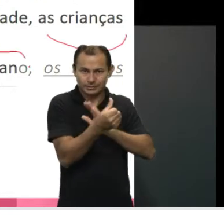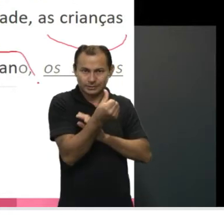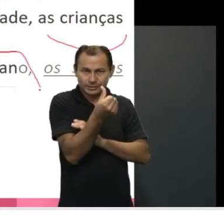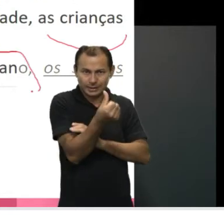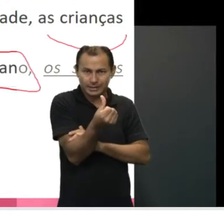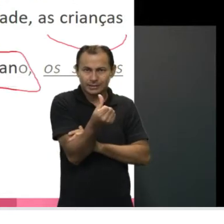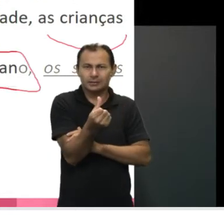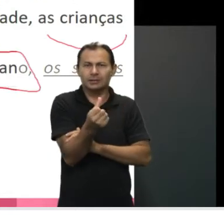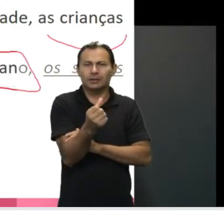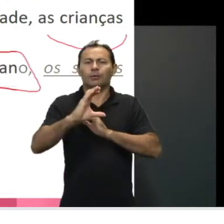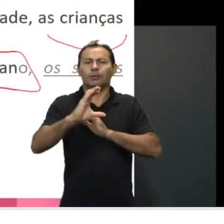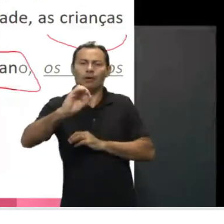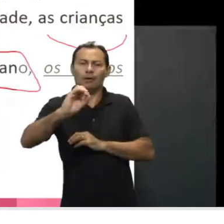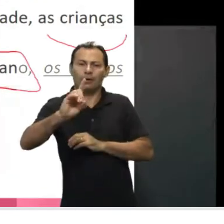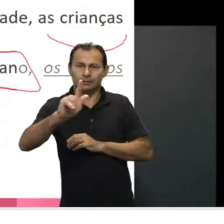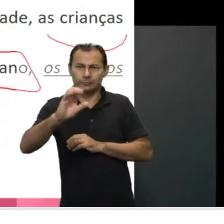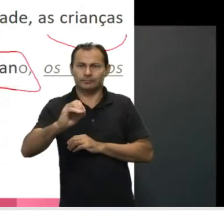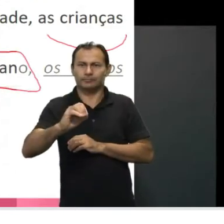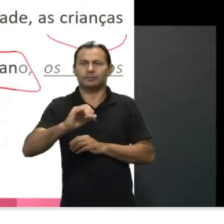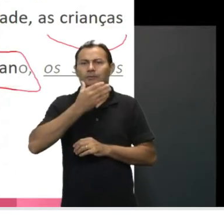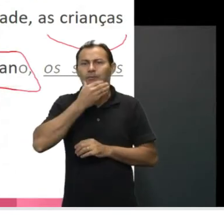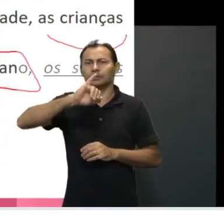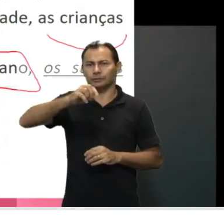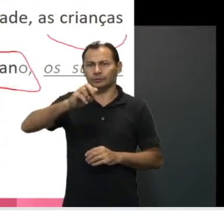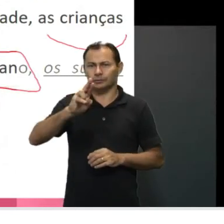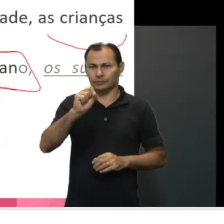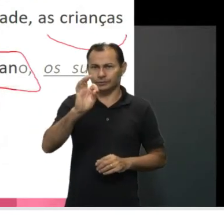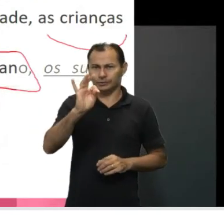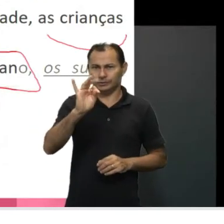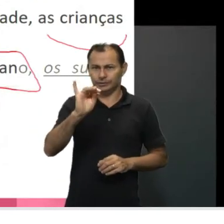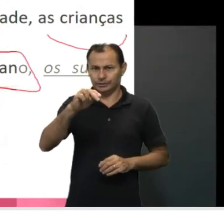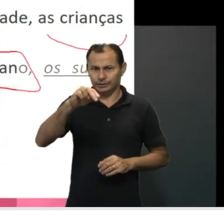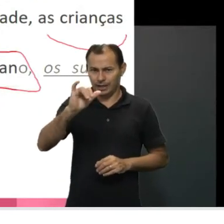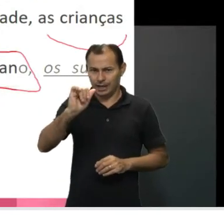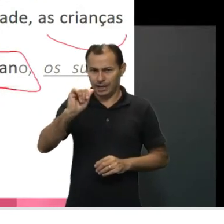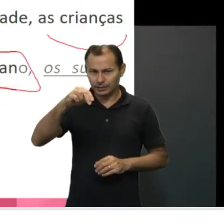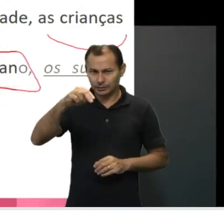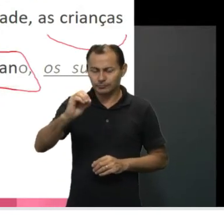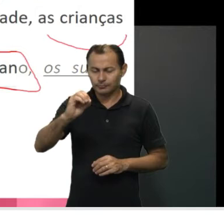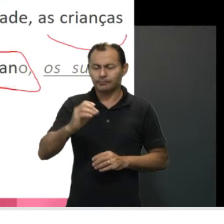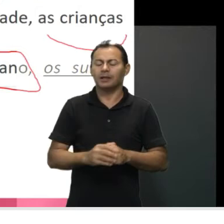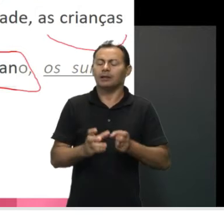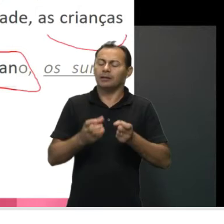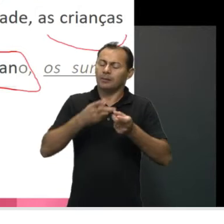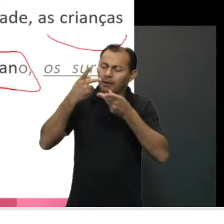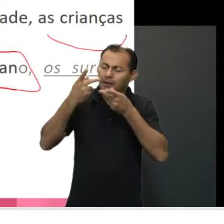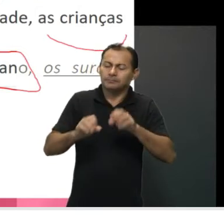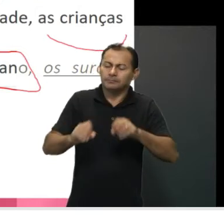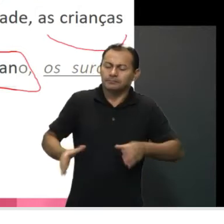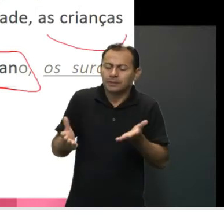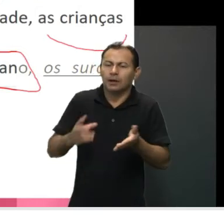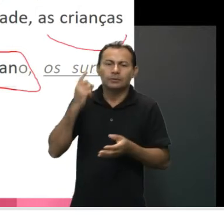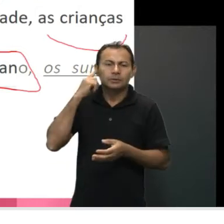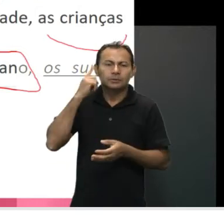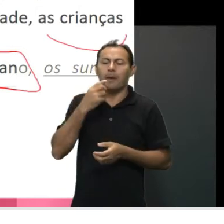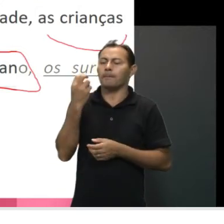esse código favorecia os surdos que eram oralizados apenas a